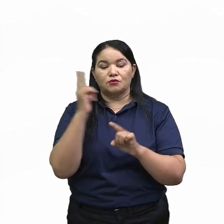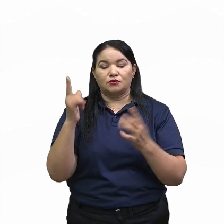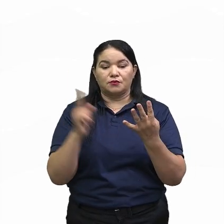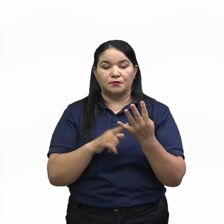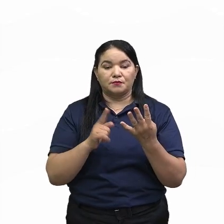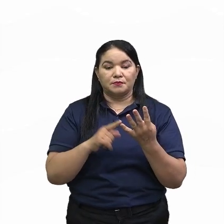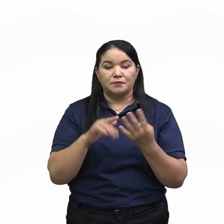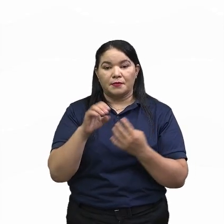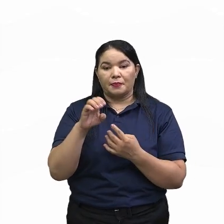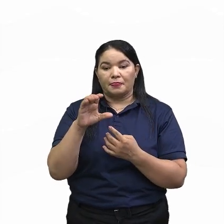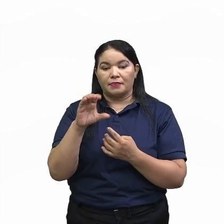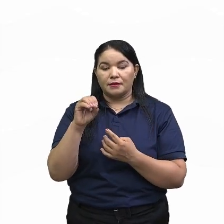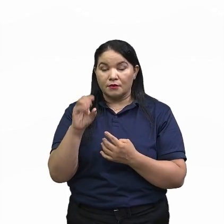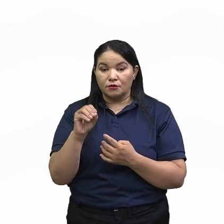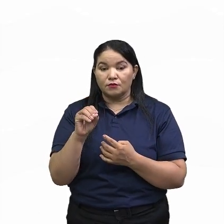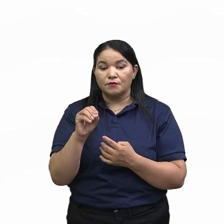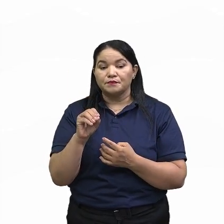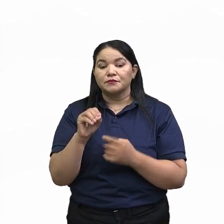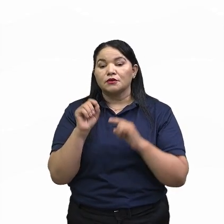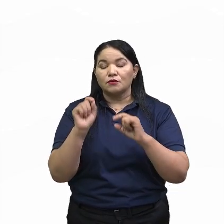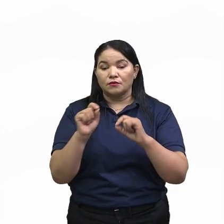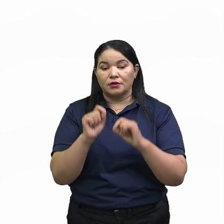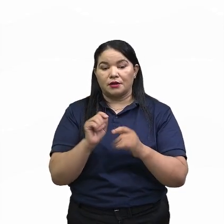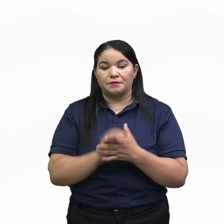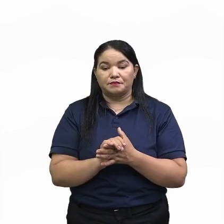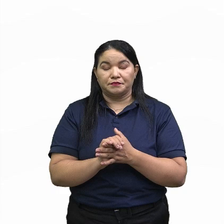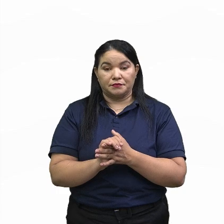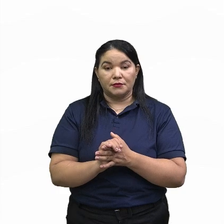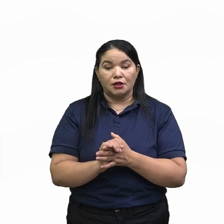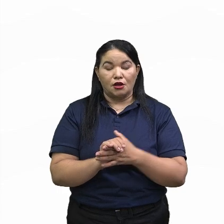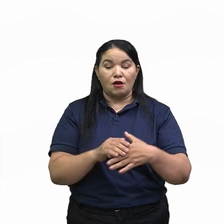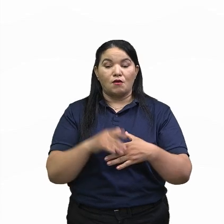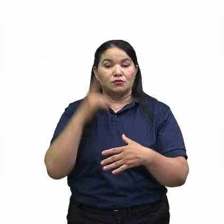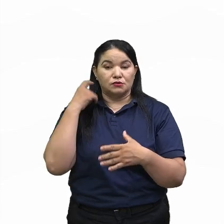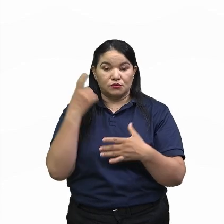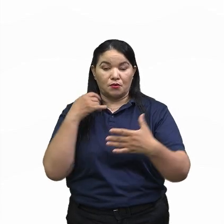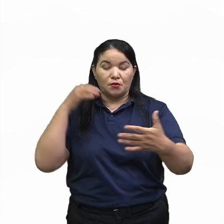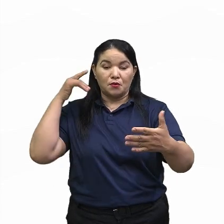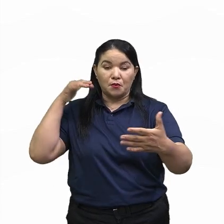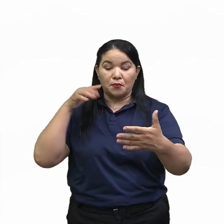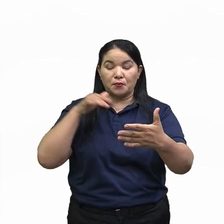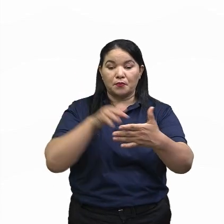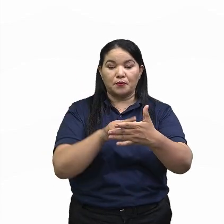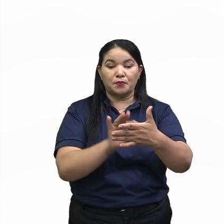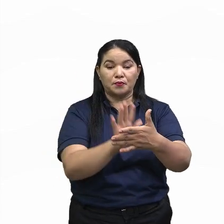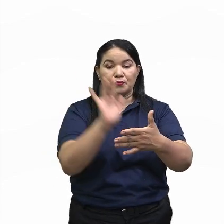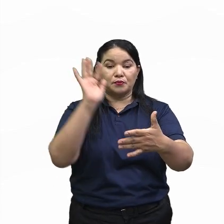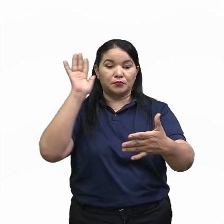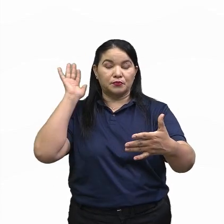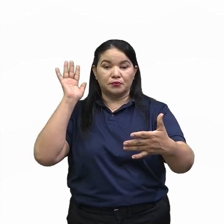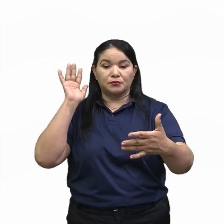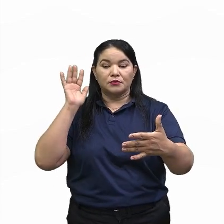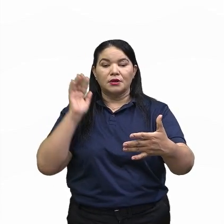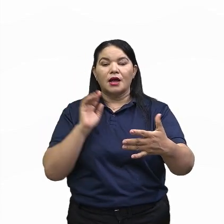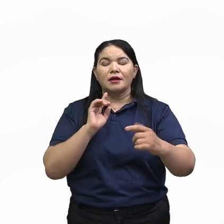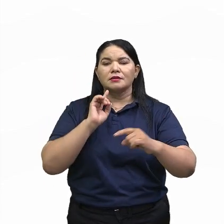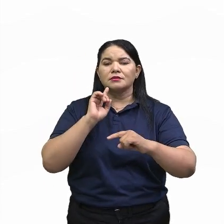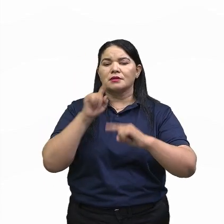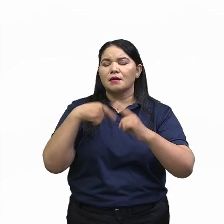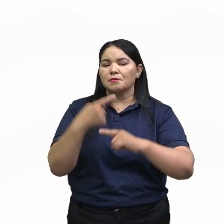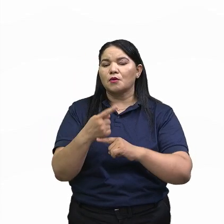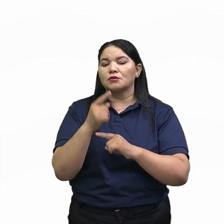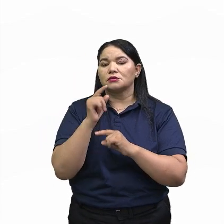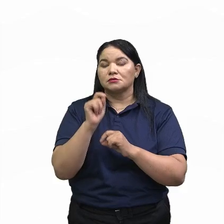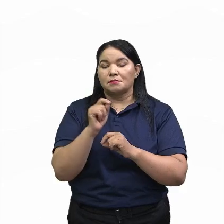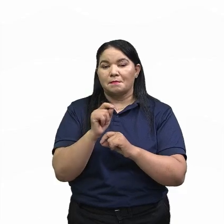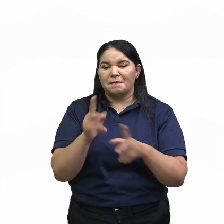eco ocorre quando o som refletido é recebido depois que o som direto se extinguiu. Assim, o ouvinte percebe